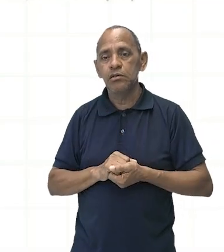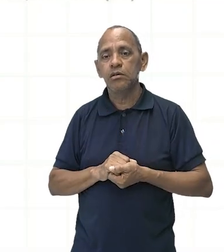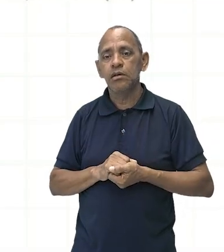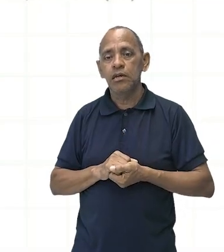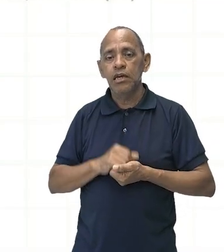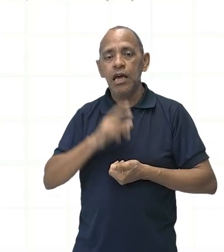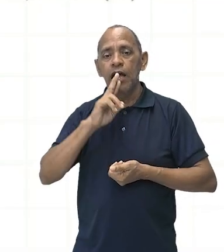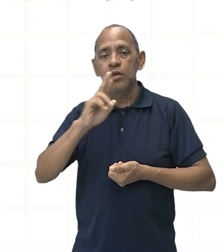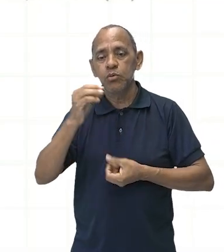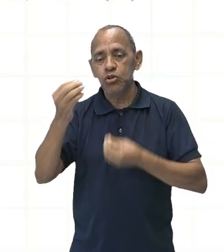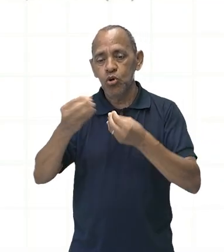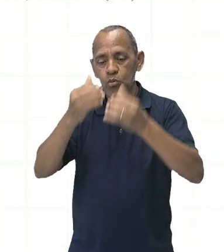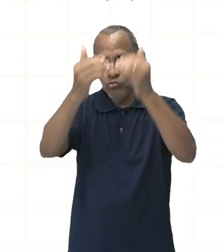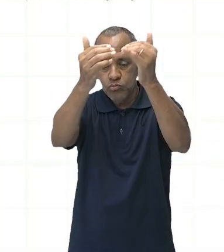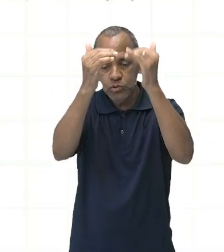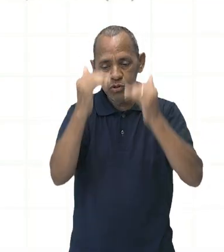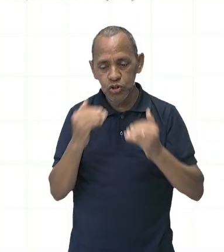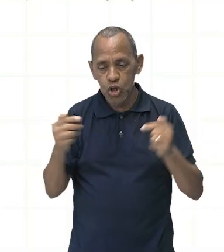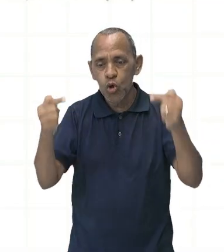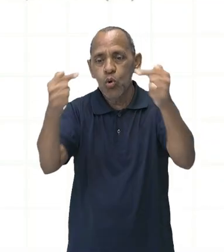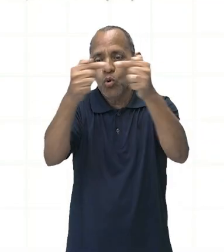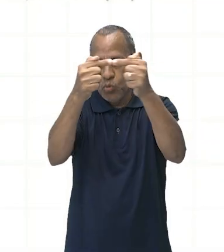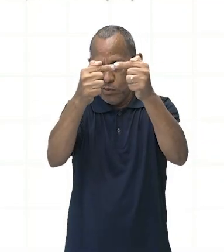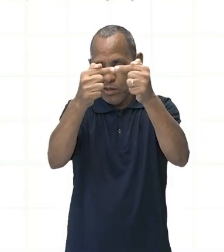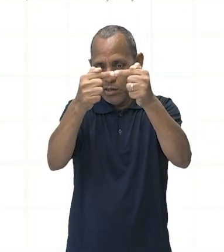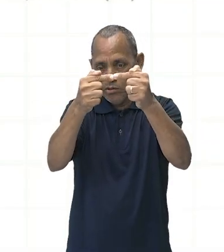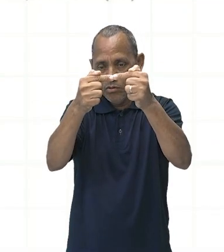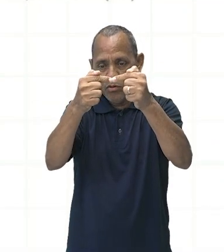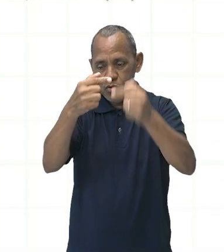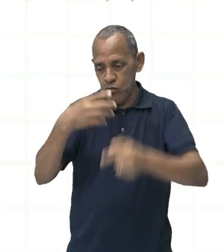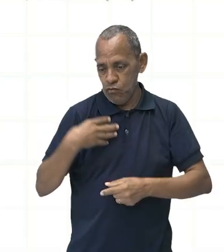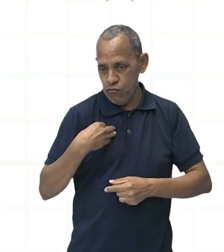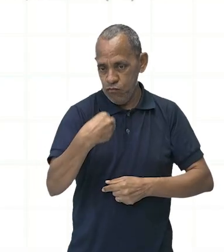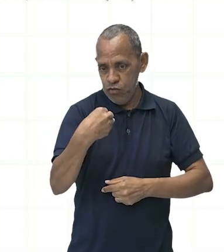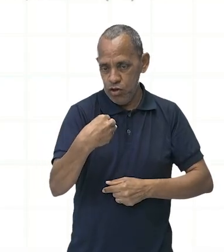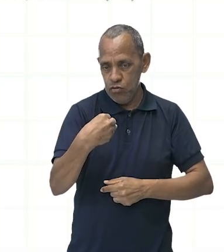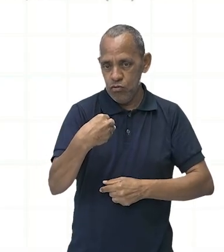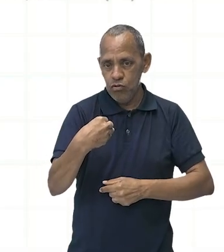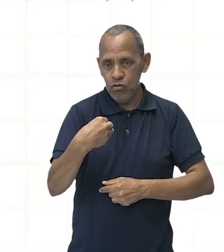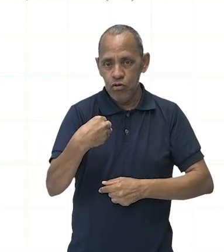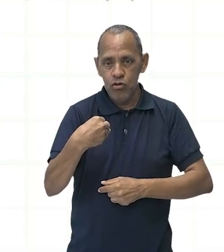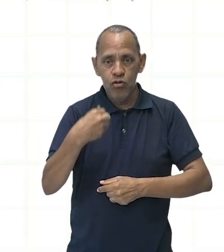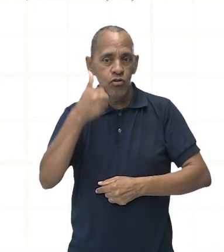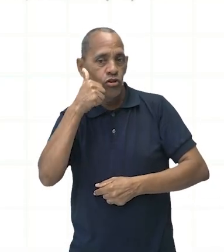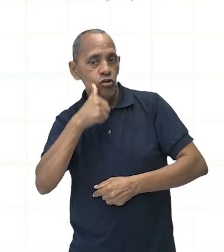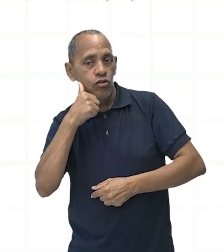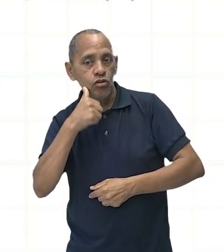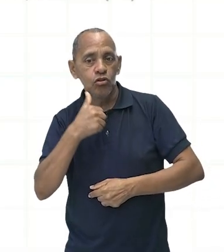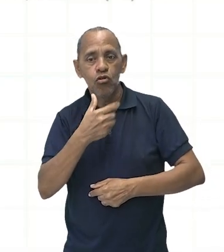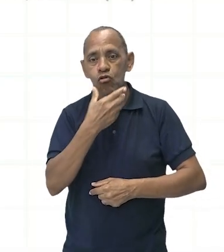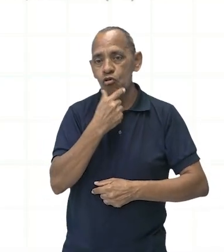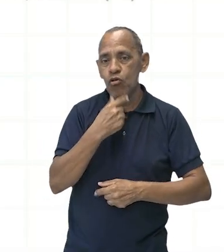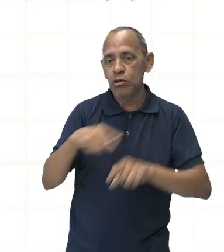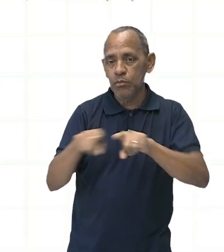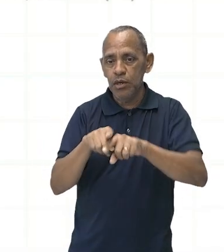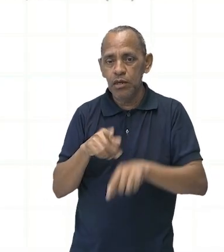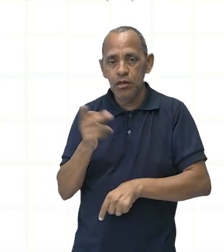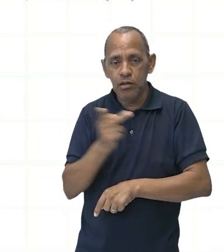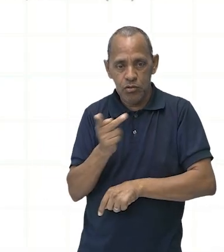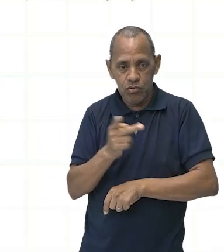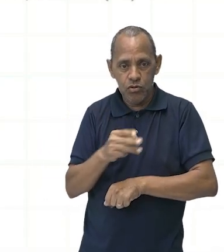sua vez, desse cruzamento aqui, do filho, da filha, que tem olhos castanhos, mas